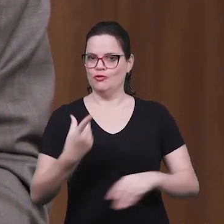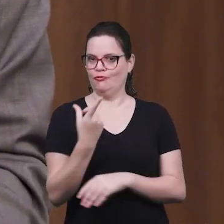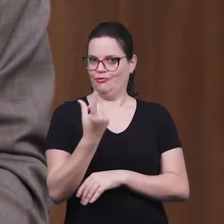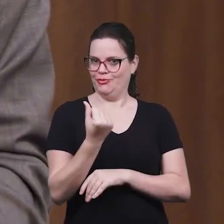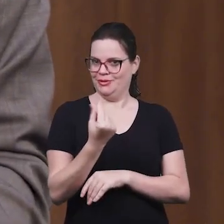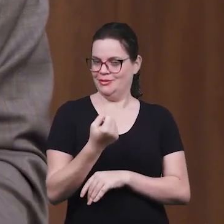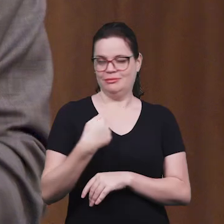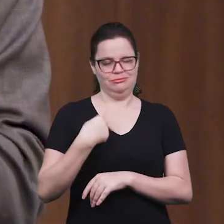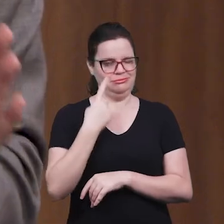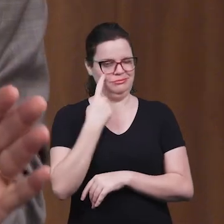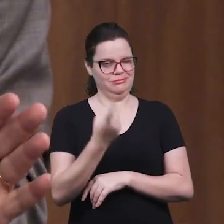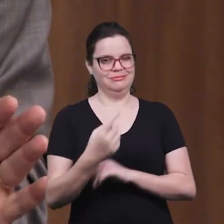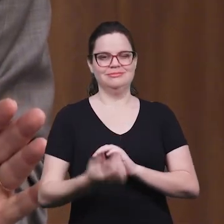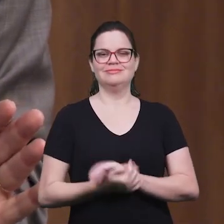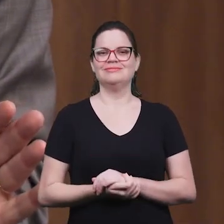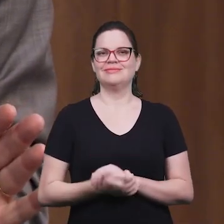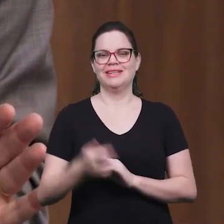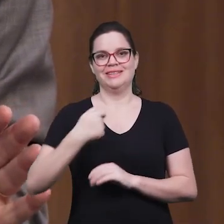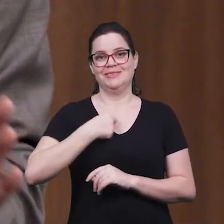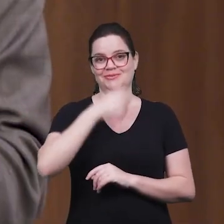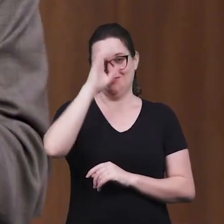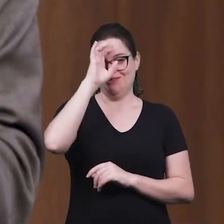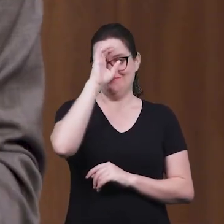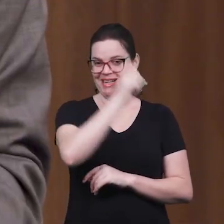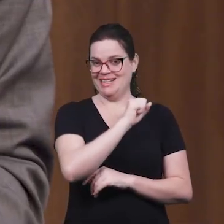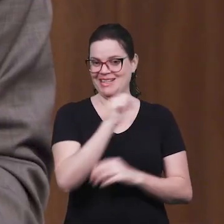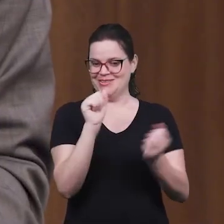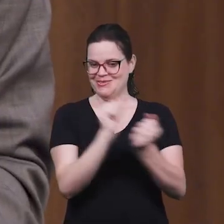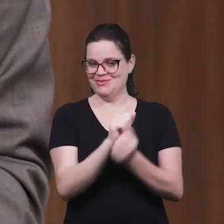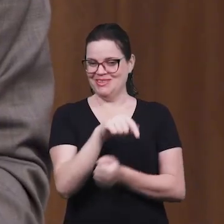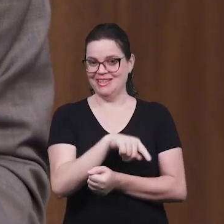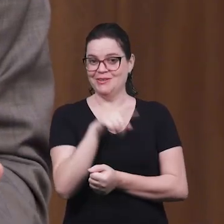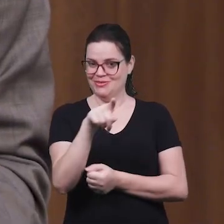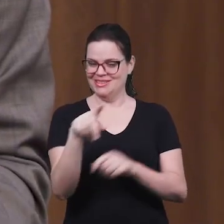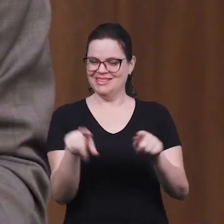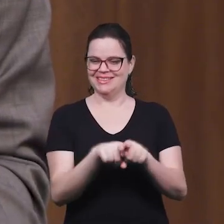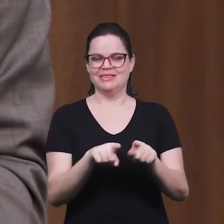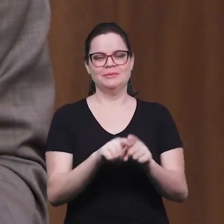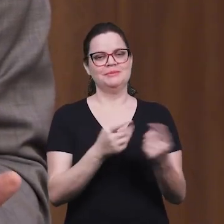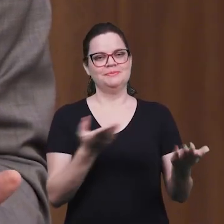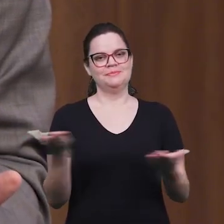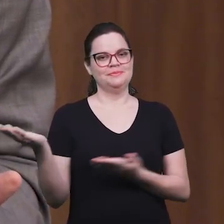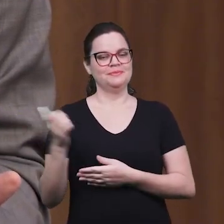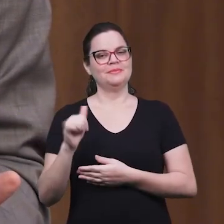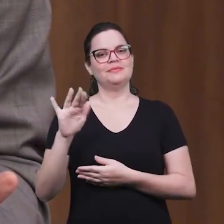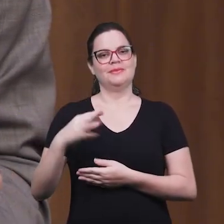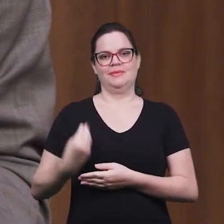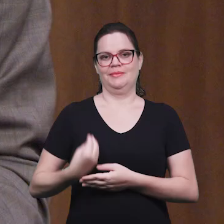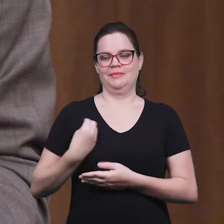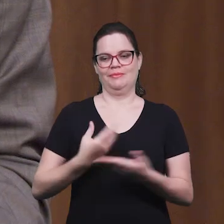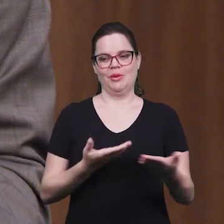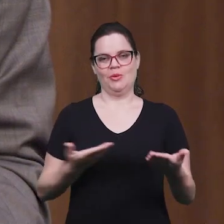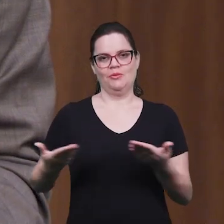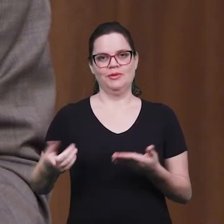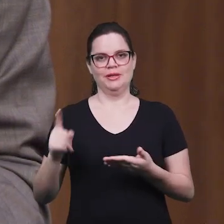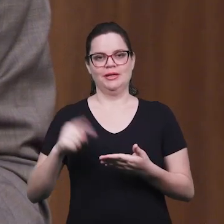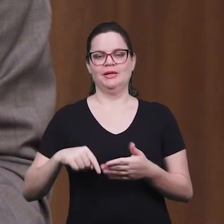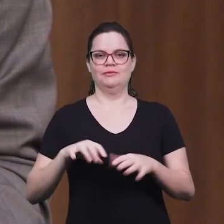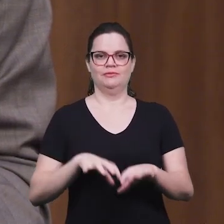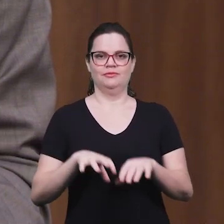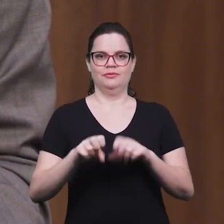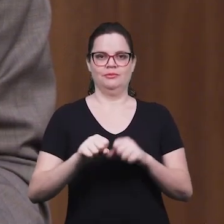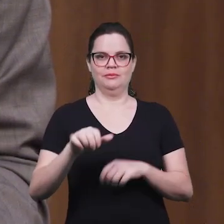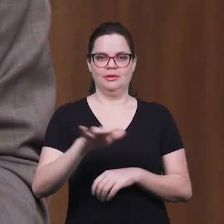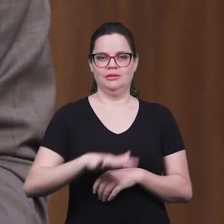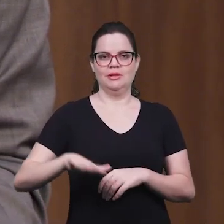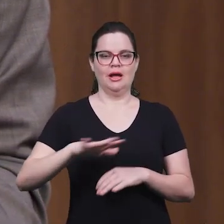é interessante? Então, eu já vou aprender aqui online, e você? E quem está com a gente é uma pessoa especialista, né? Ele é graduado em